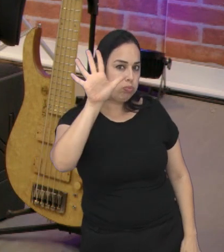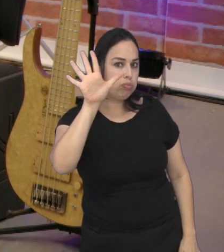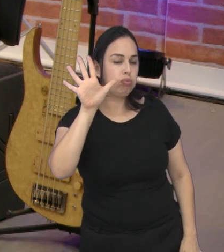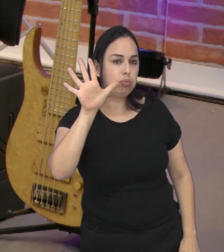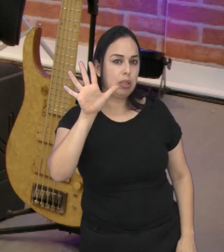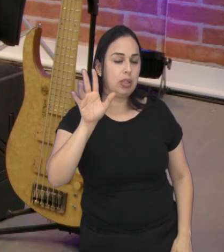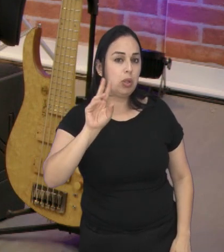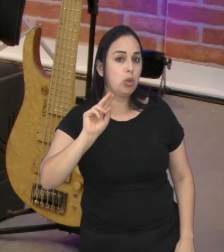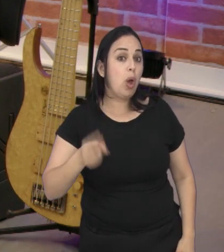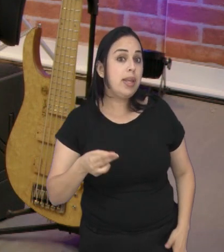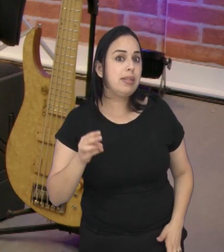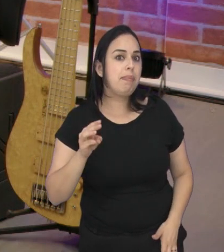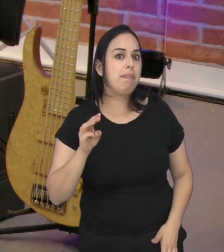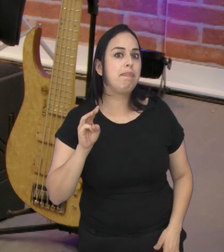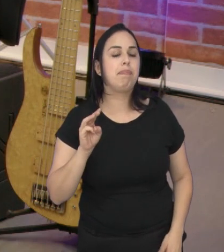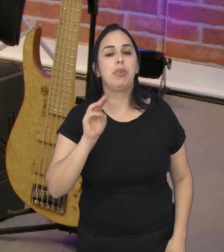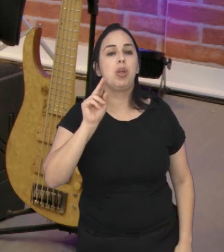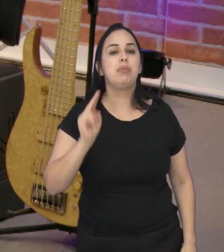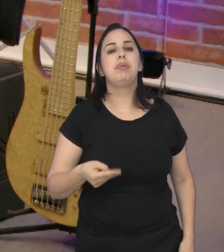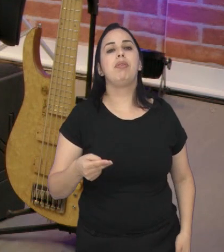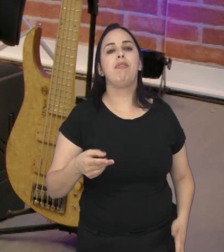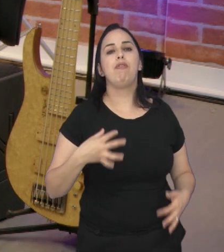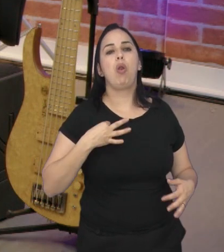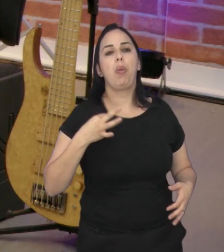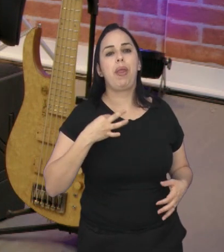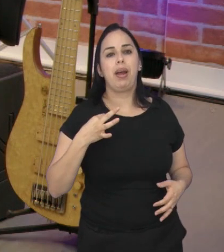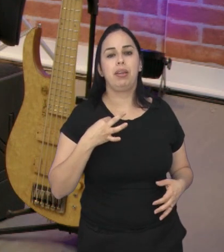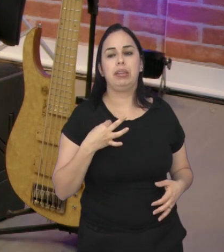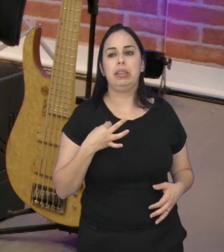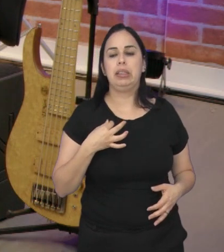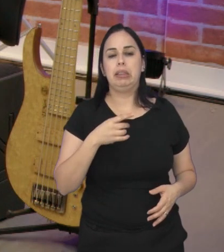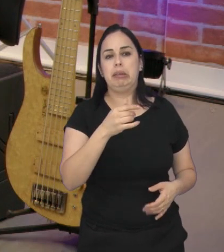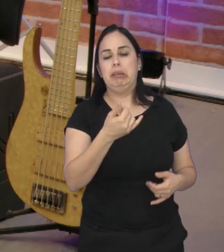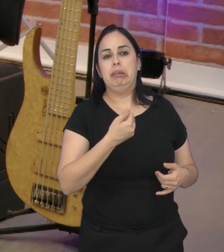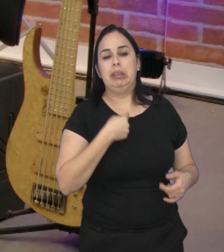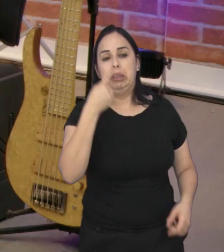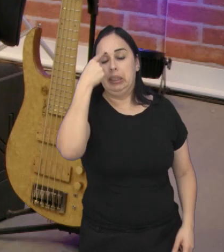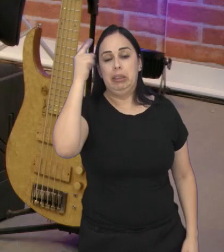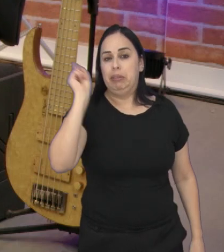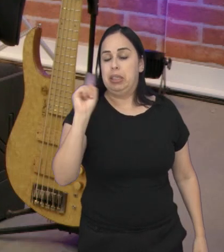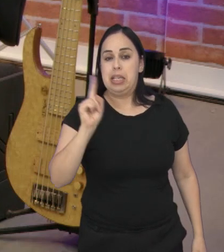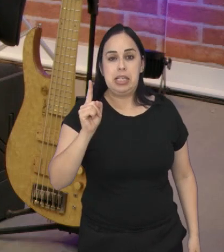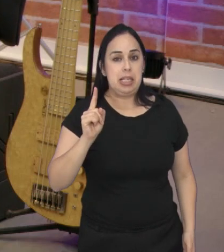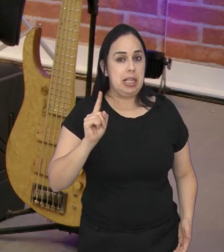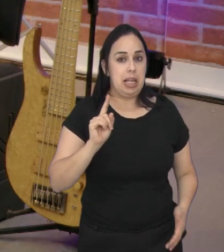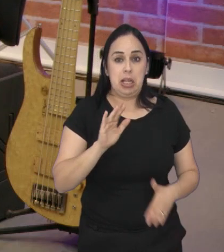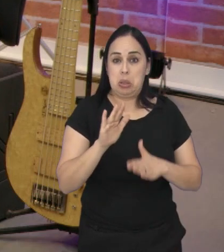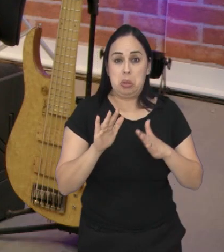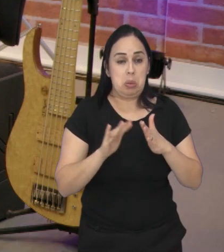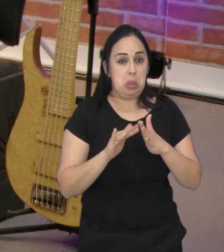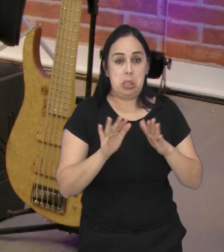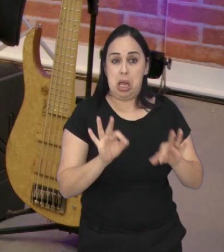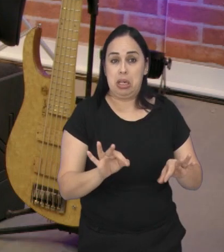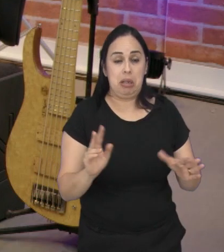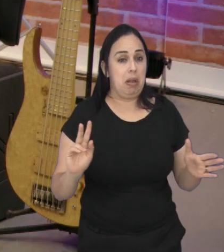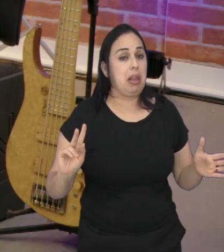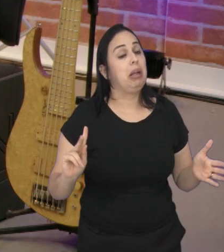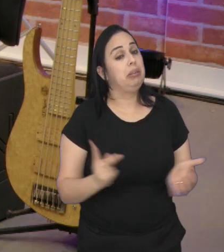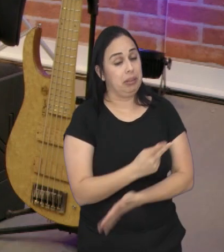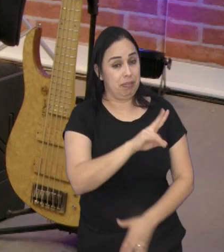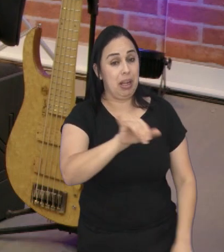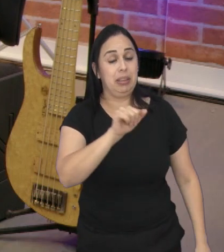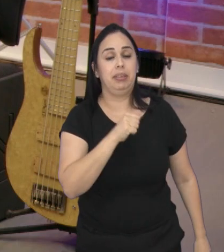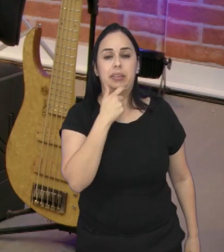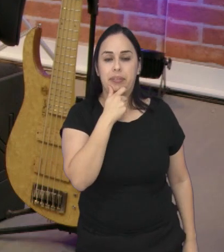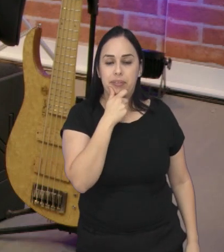fechado, com 2.000 voluntários. Muita gente fica, mano, não vai dar certo. Exatamente. Não vai dar certo. Eu preciso de cara profissional, preciso de cara que